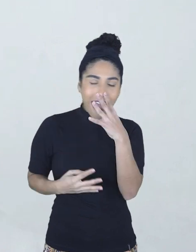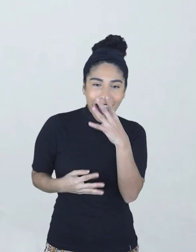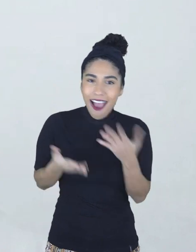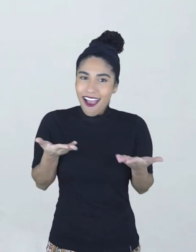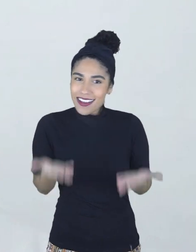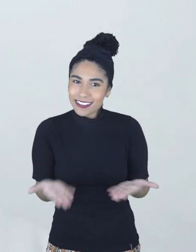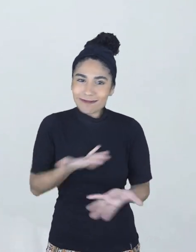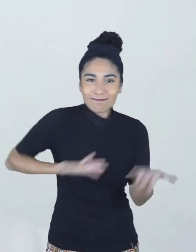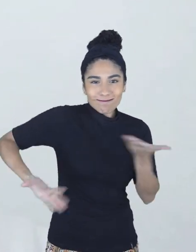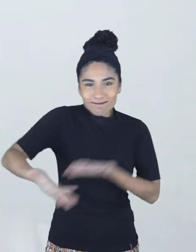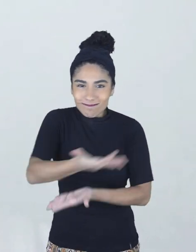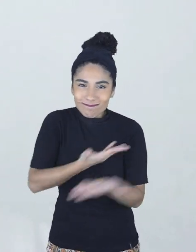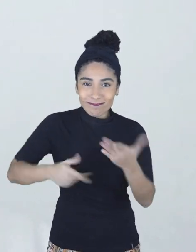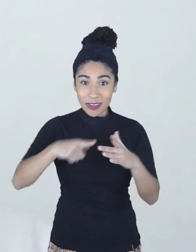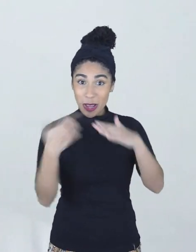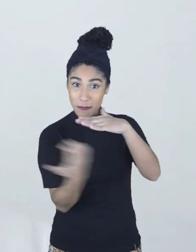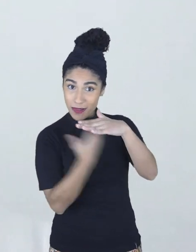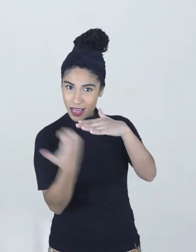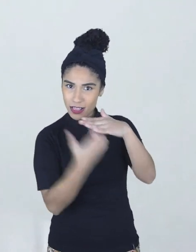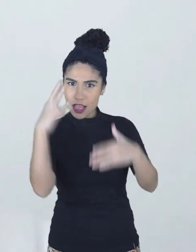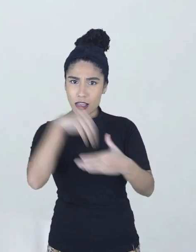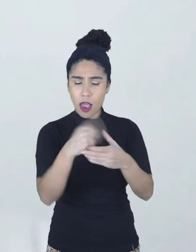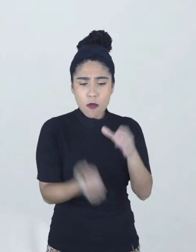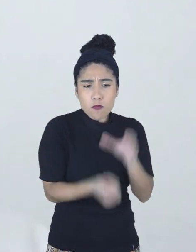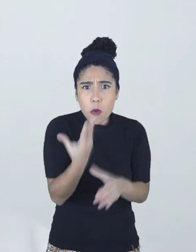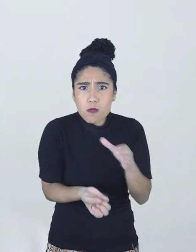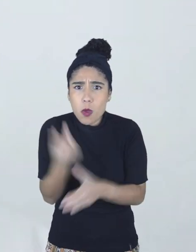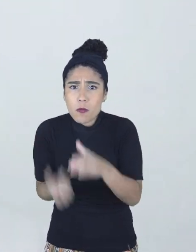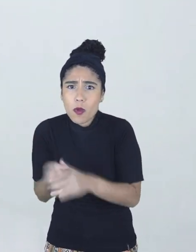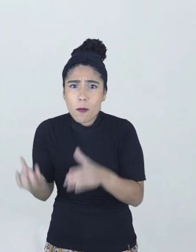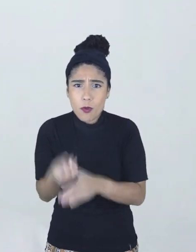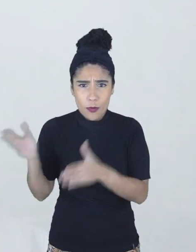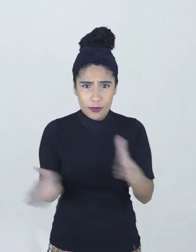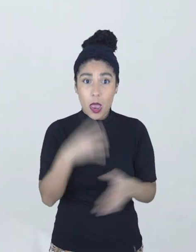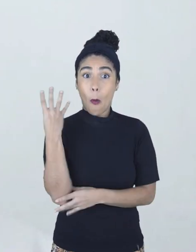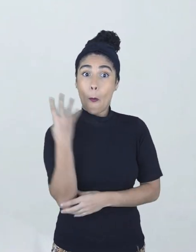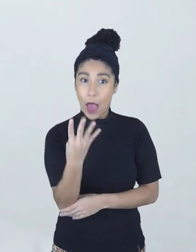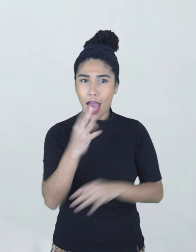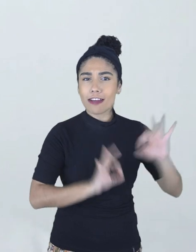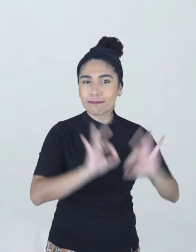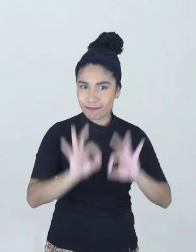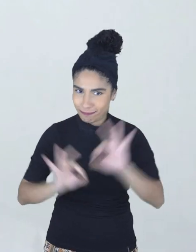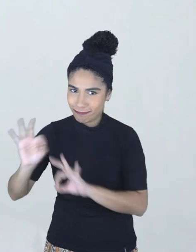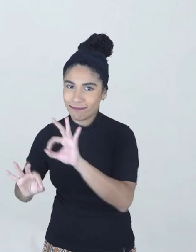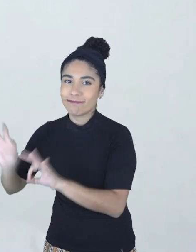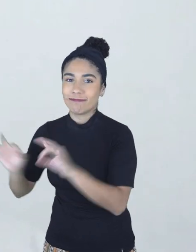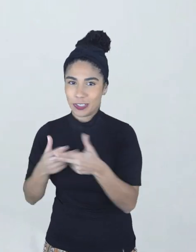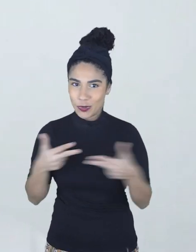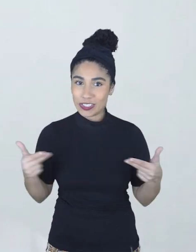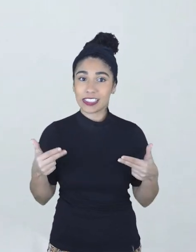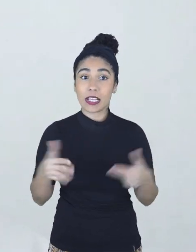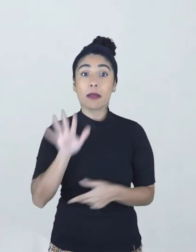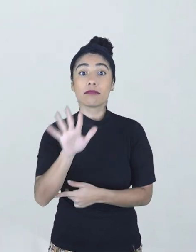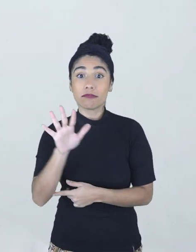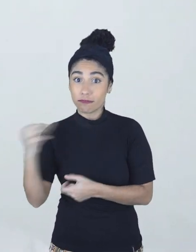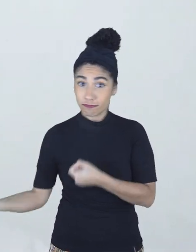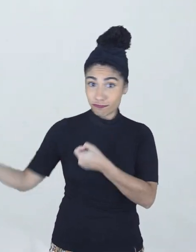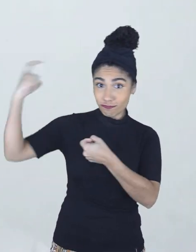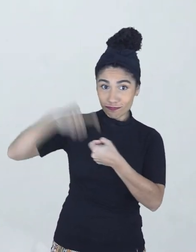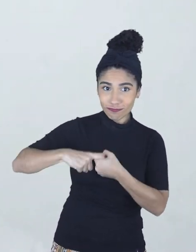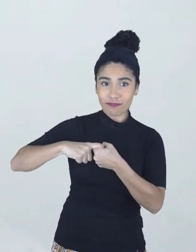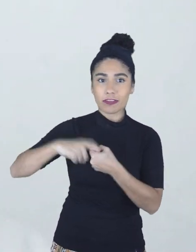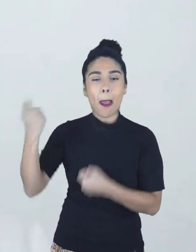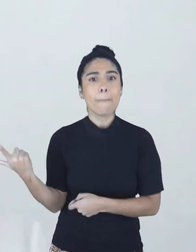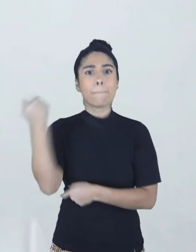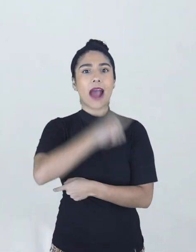né E se na empresa você produzia quatro pés a partir do momento que vira sócio Tinha pessoas que